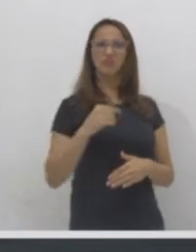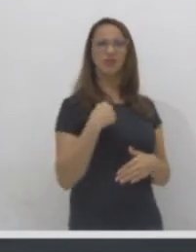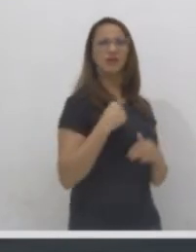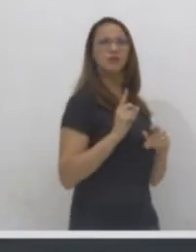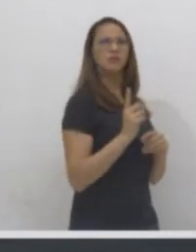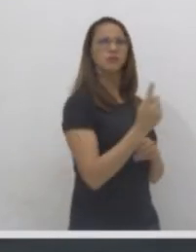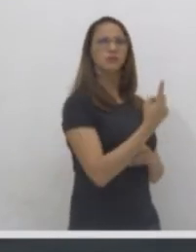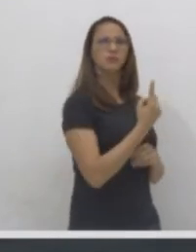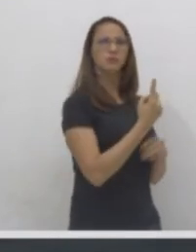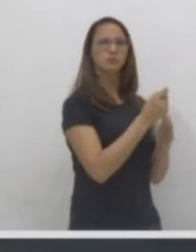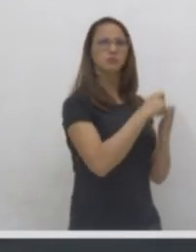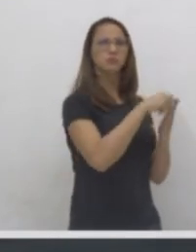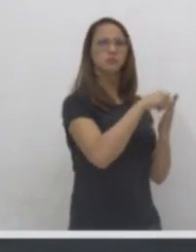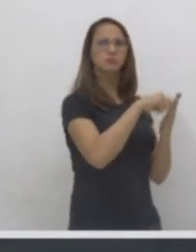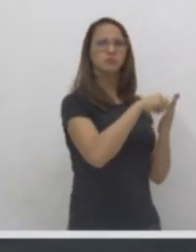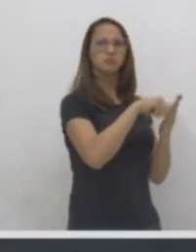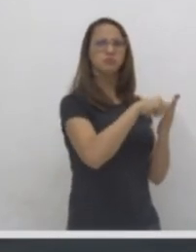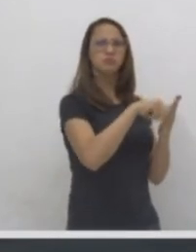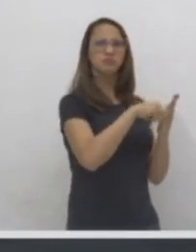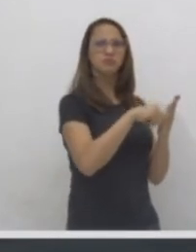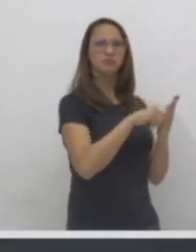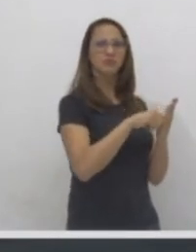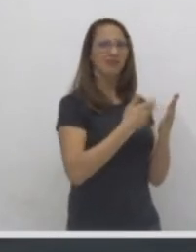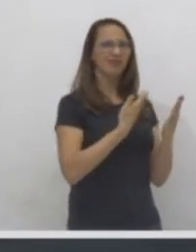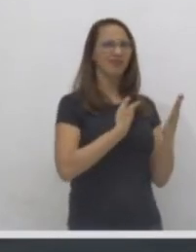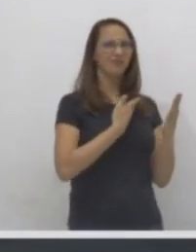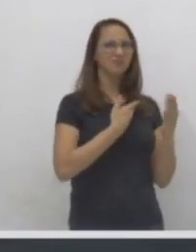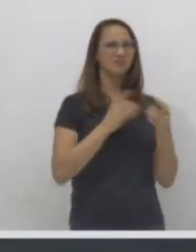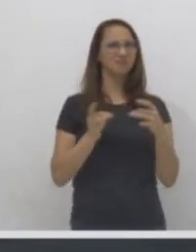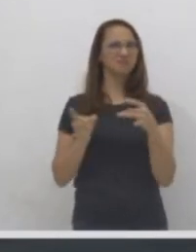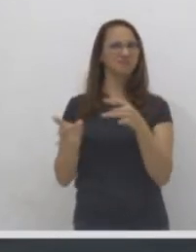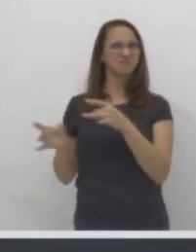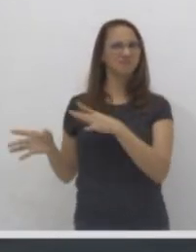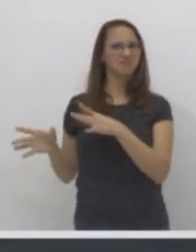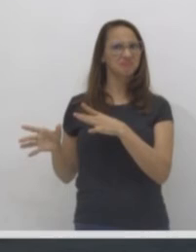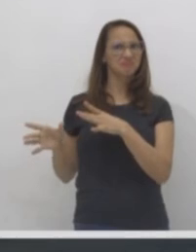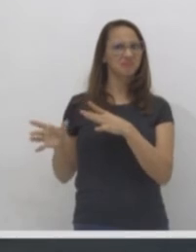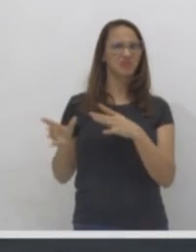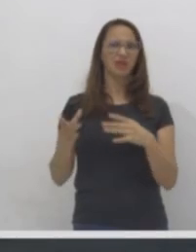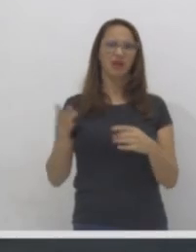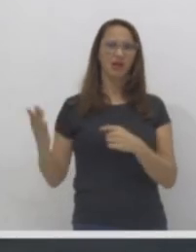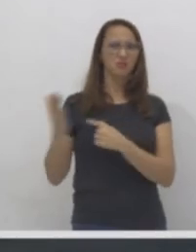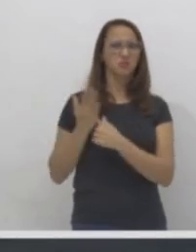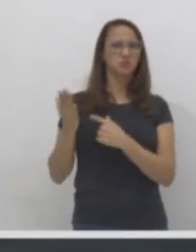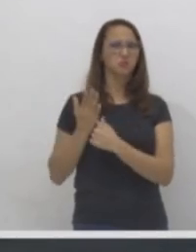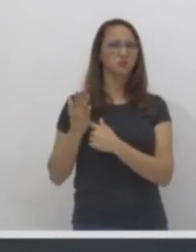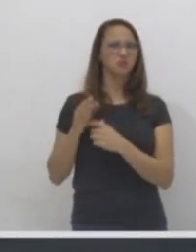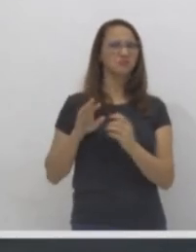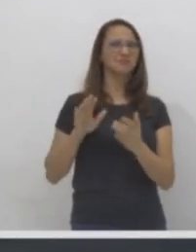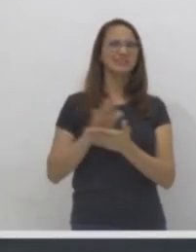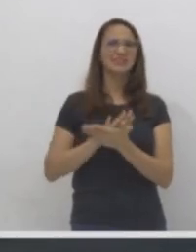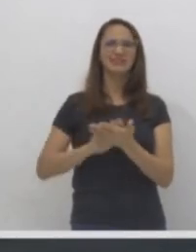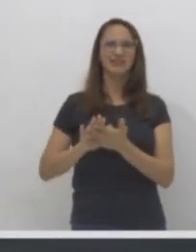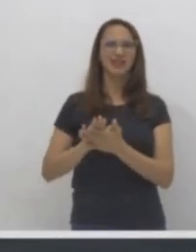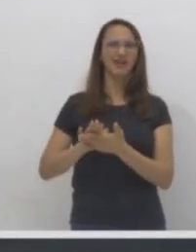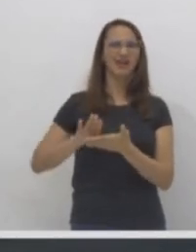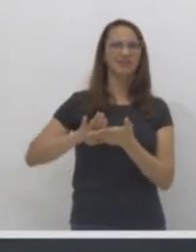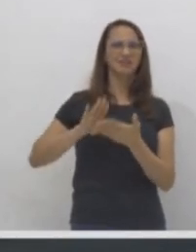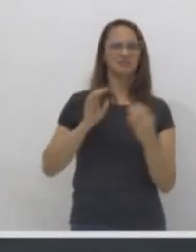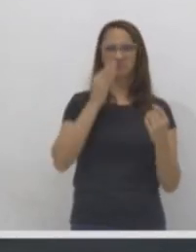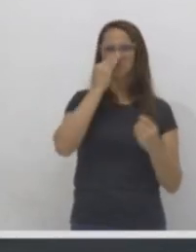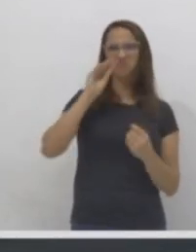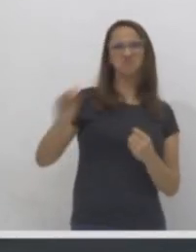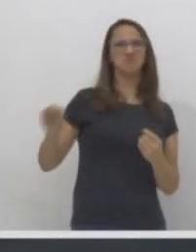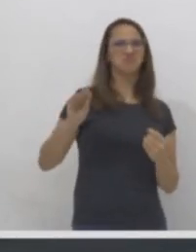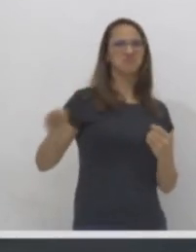acaba abrindo mão de uma amizade e de um apoio, de uma ajuda que seria imprescindível para esse